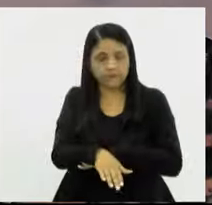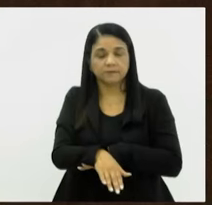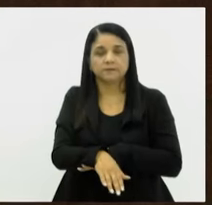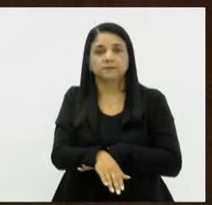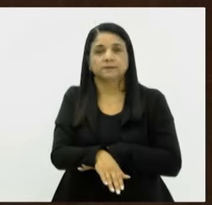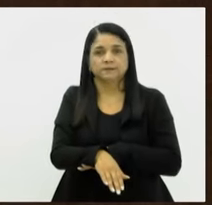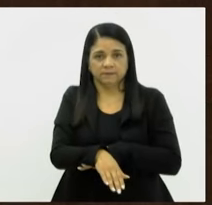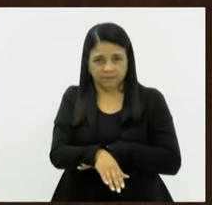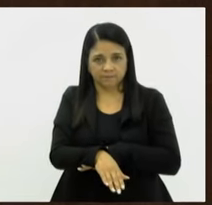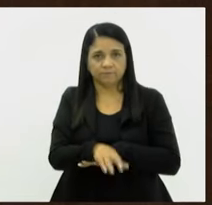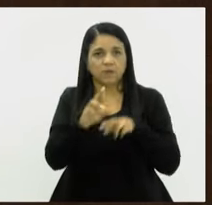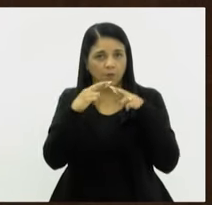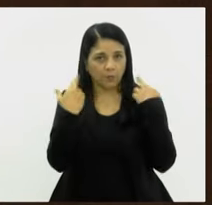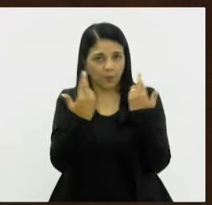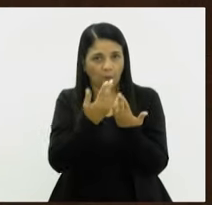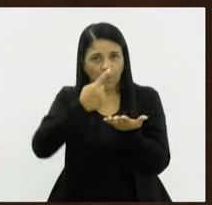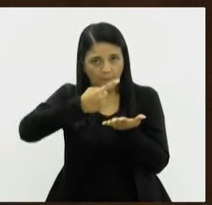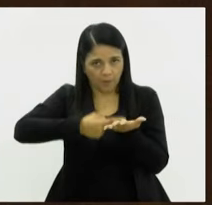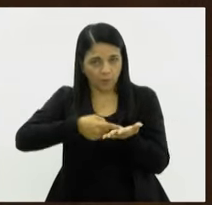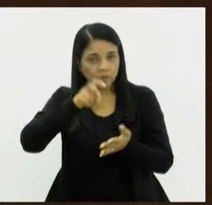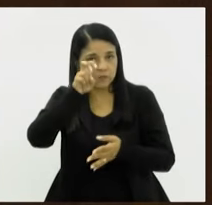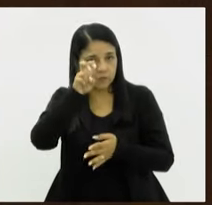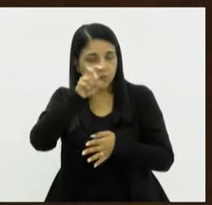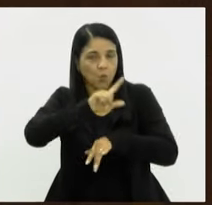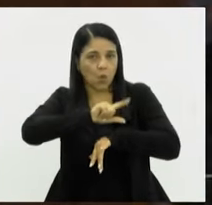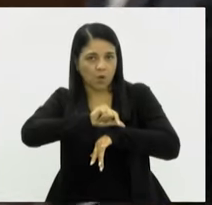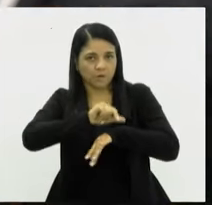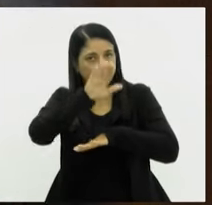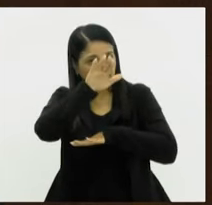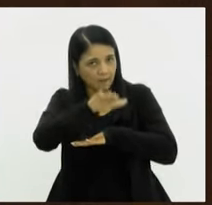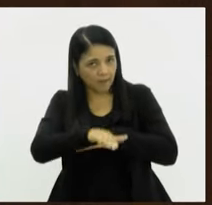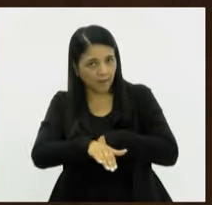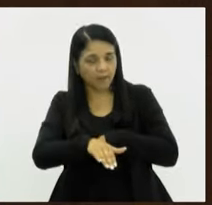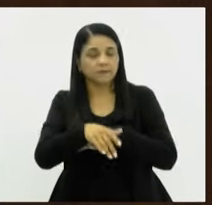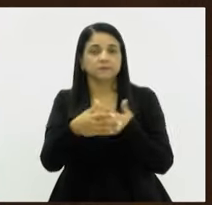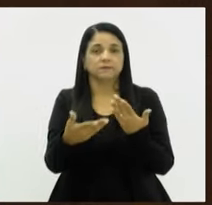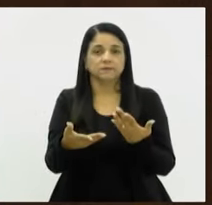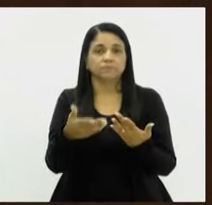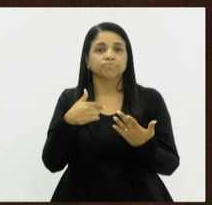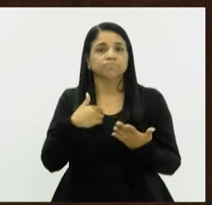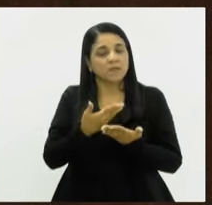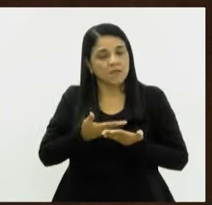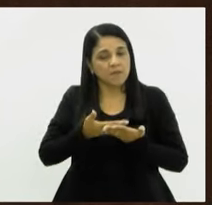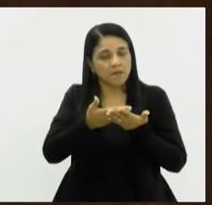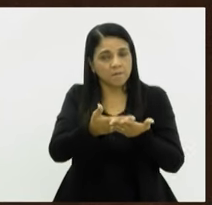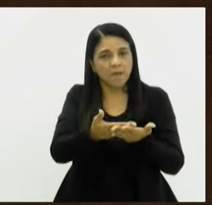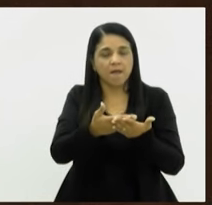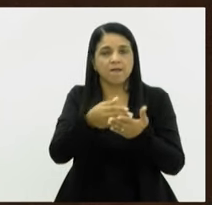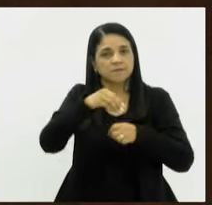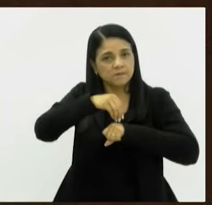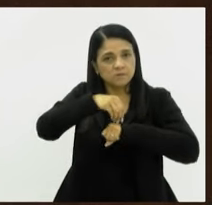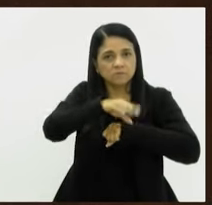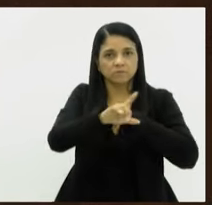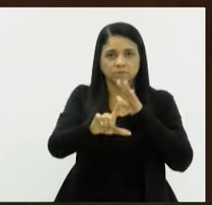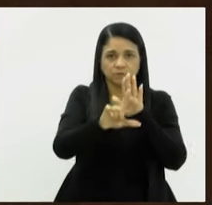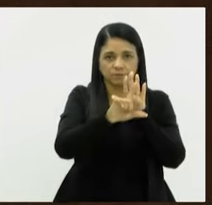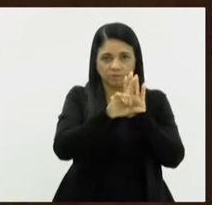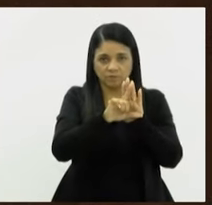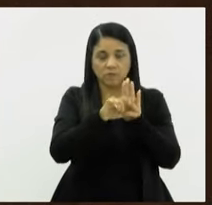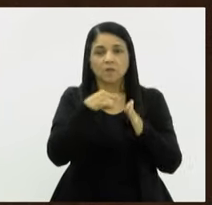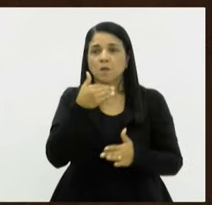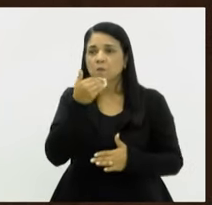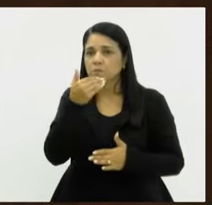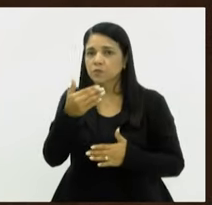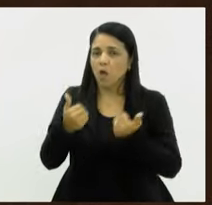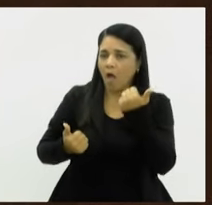E, dessa maneira, a gente vem aqui encaminhar essa indicação legislativa e pedindo o apoio de